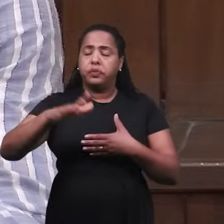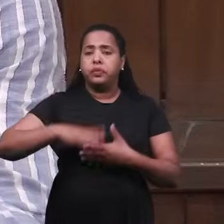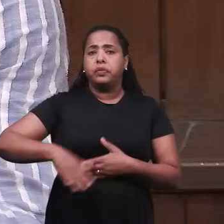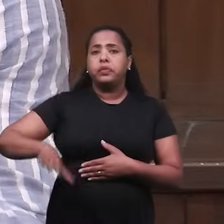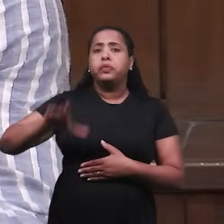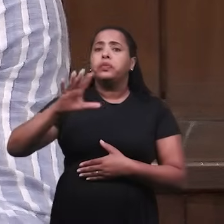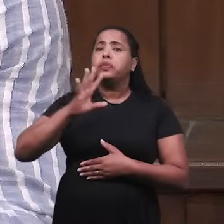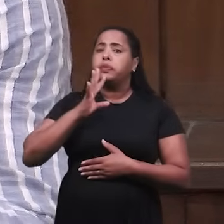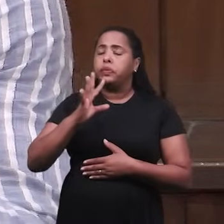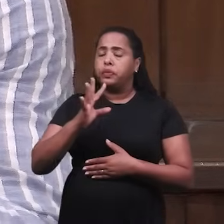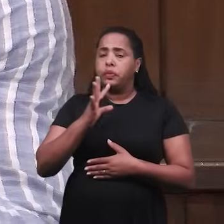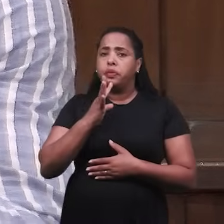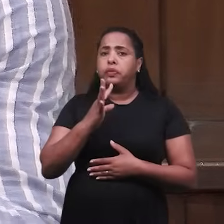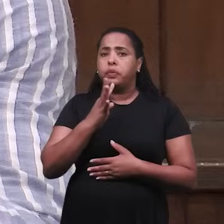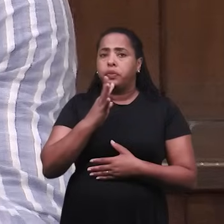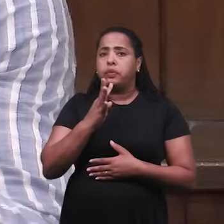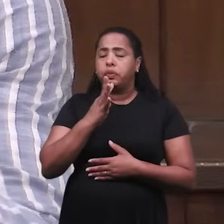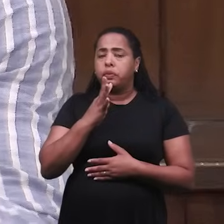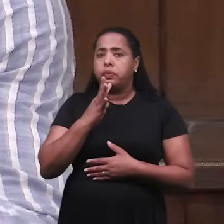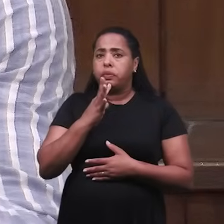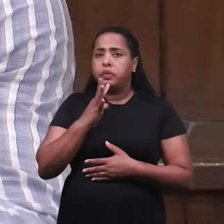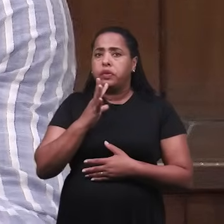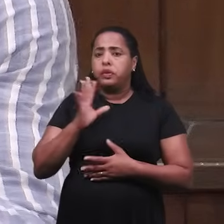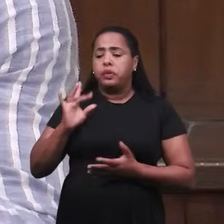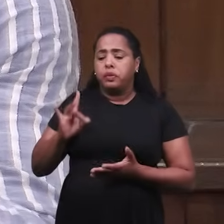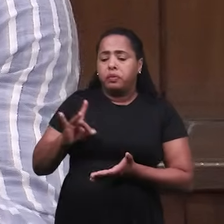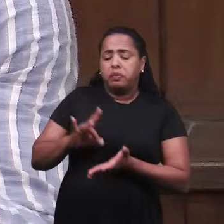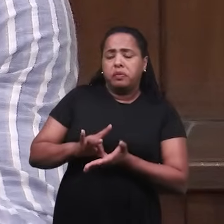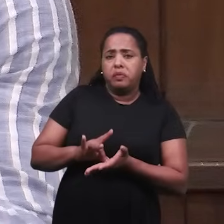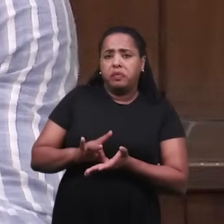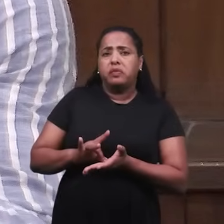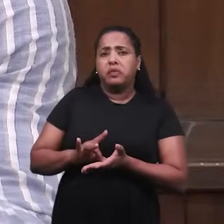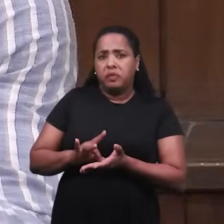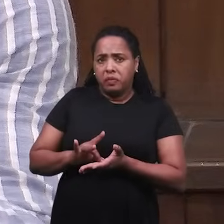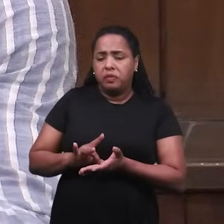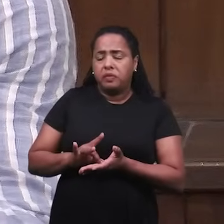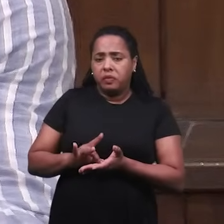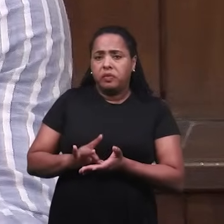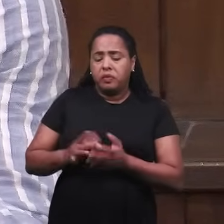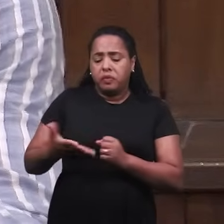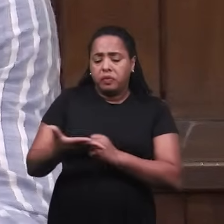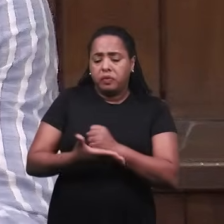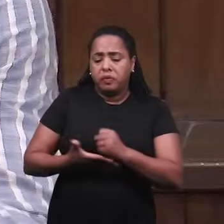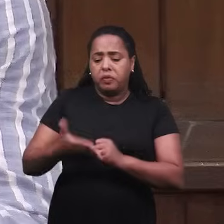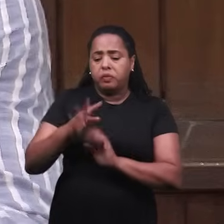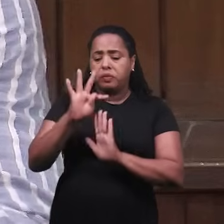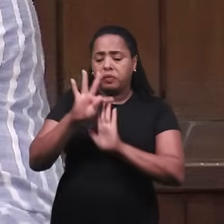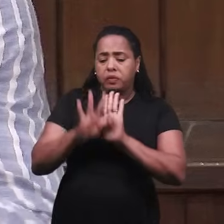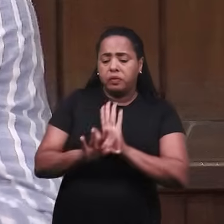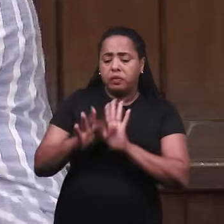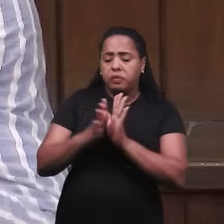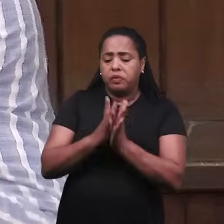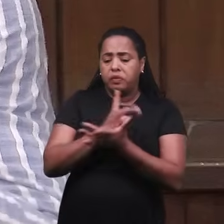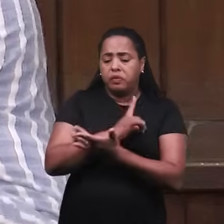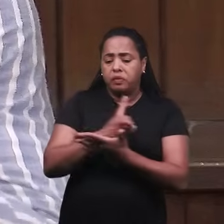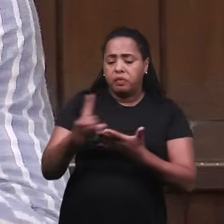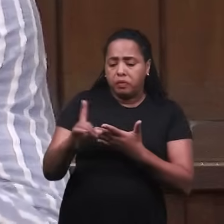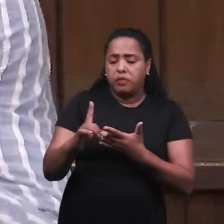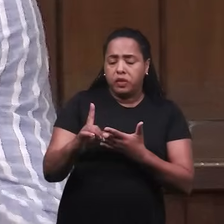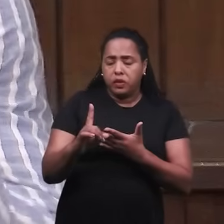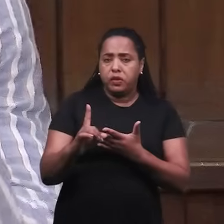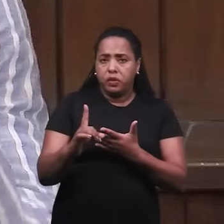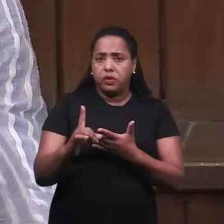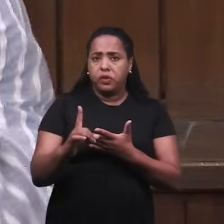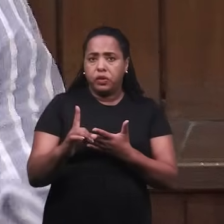conhecimento, estar se firmando em textos bíblicos diante de eventuais questionamentos.